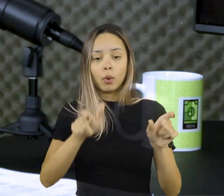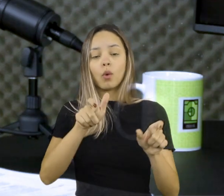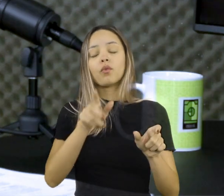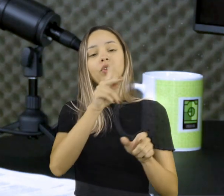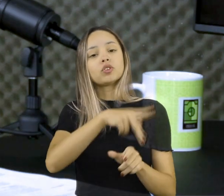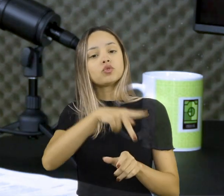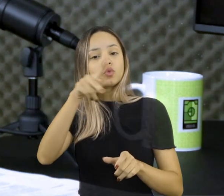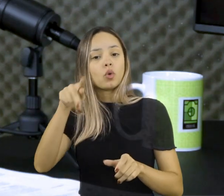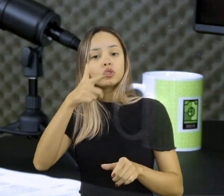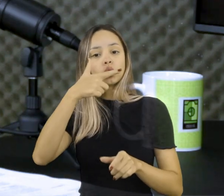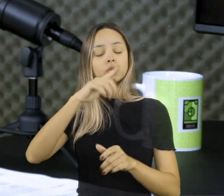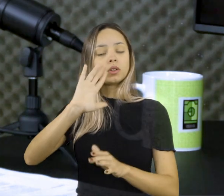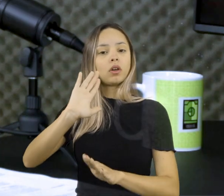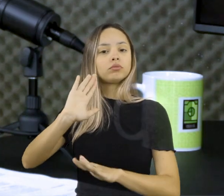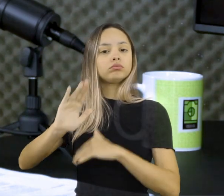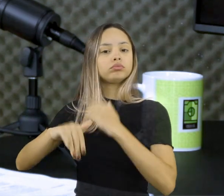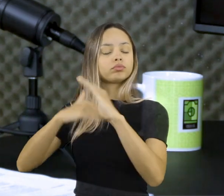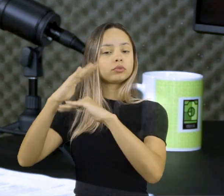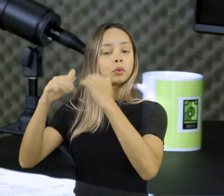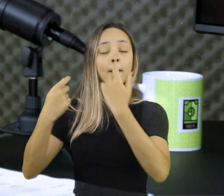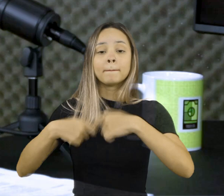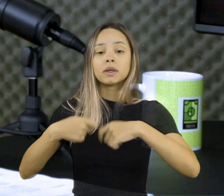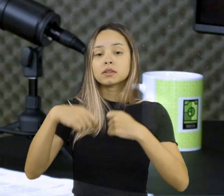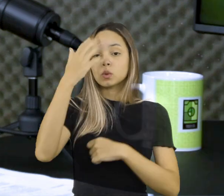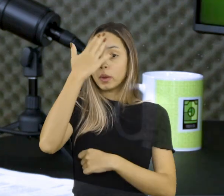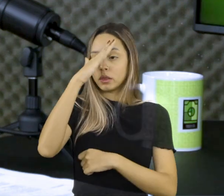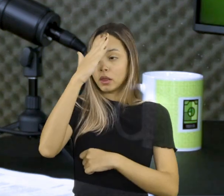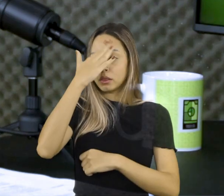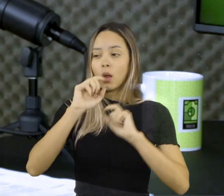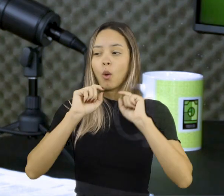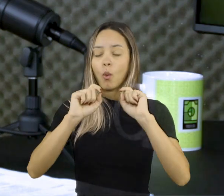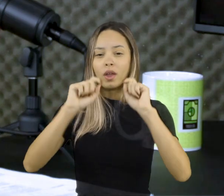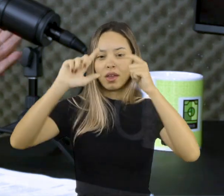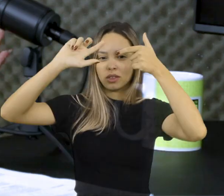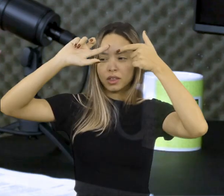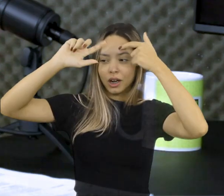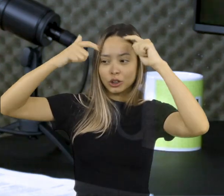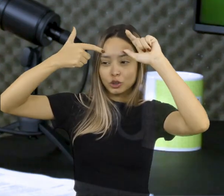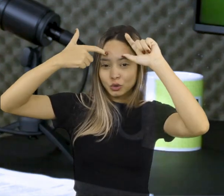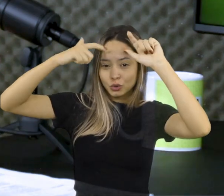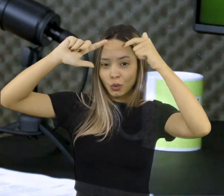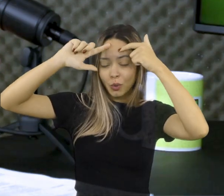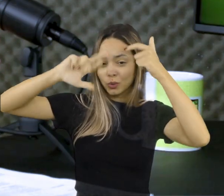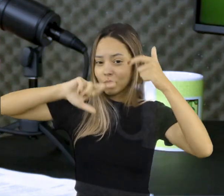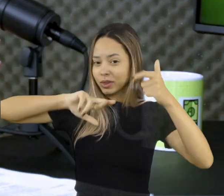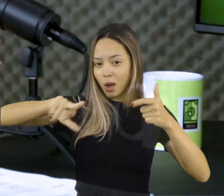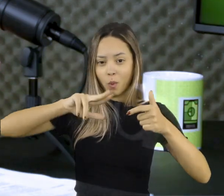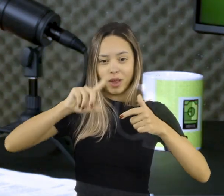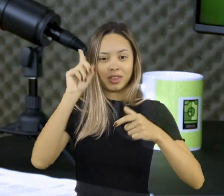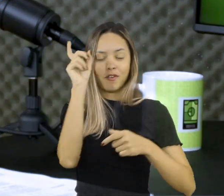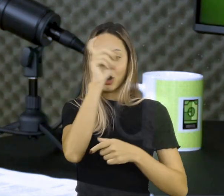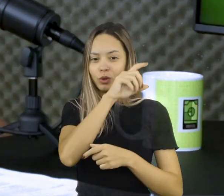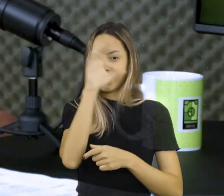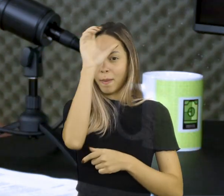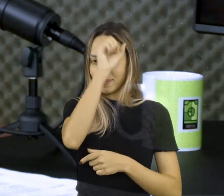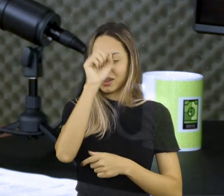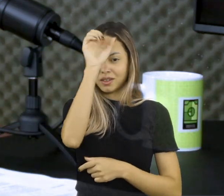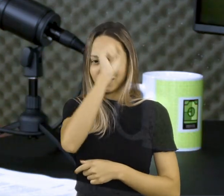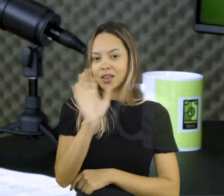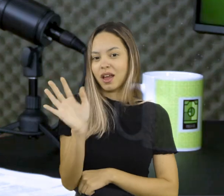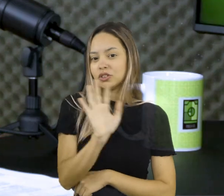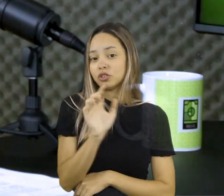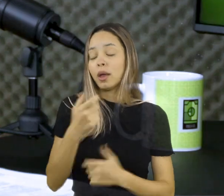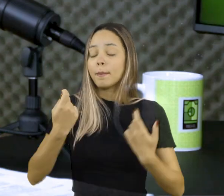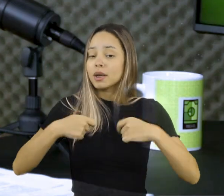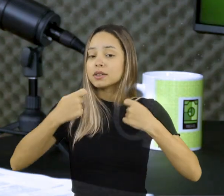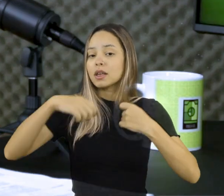meu público? Eu tenho que entender que transtorno não é dificuldade de aprendizagem. Eu tenho que entender